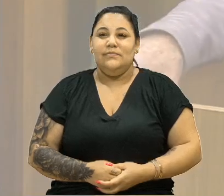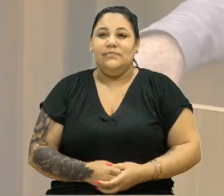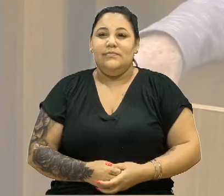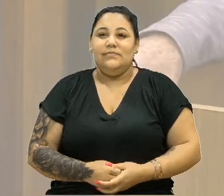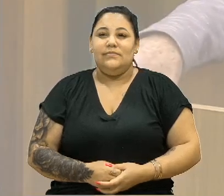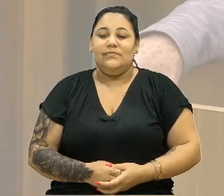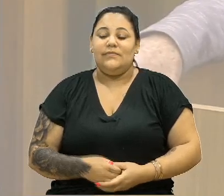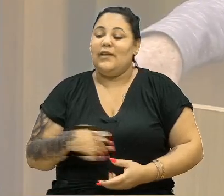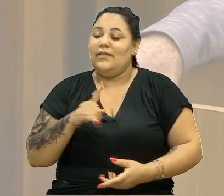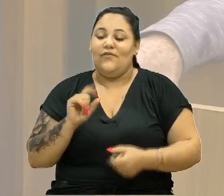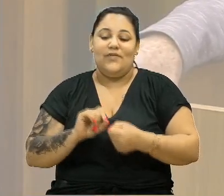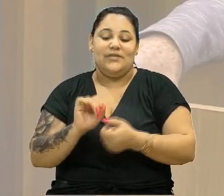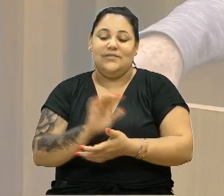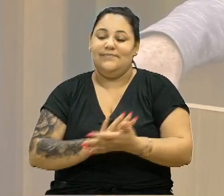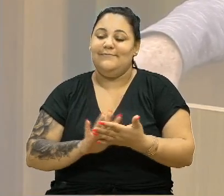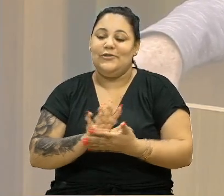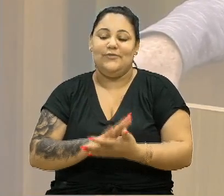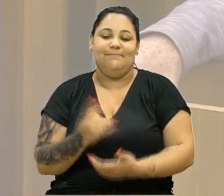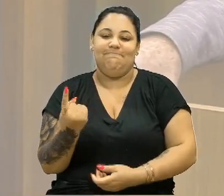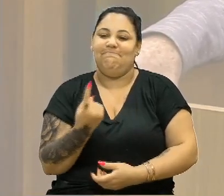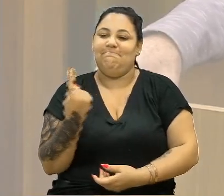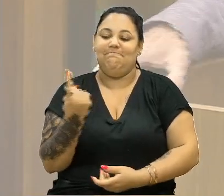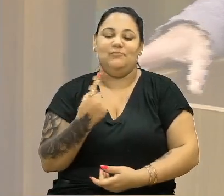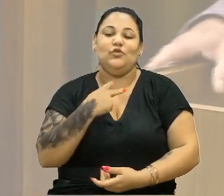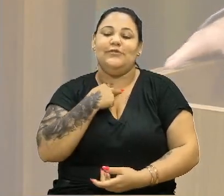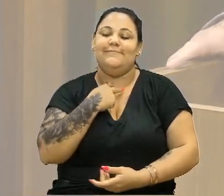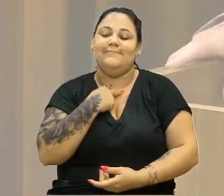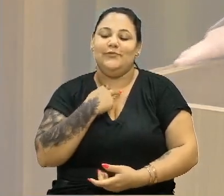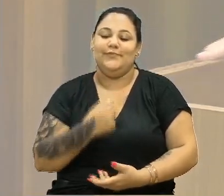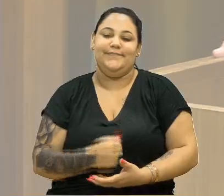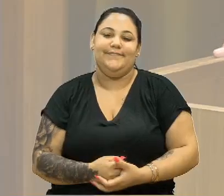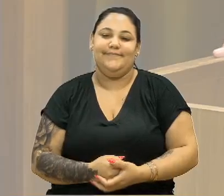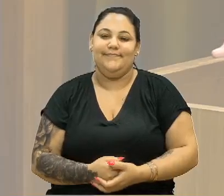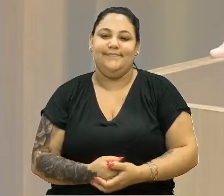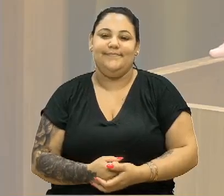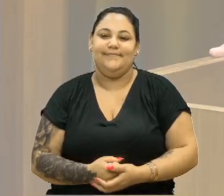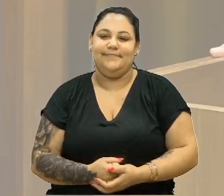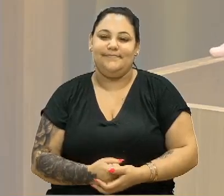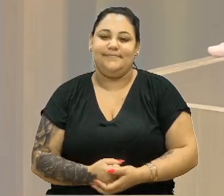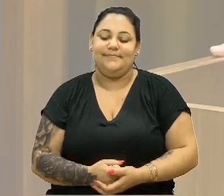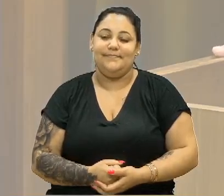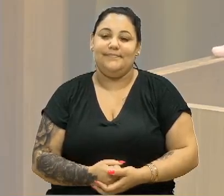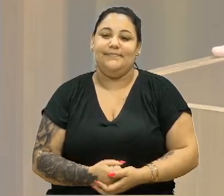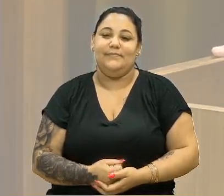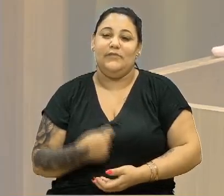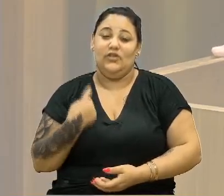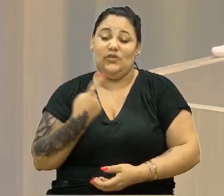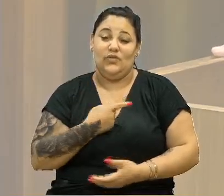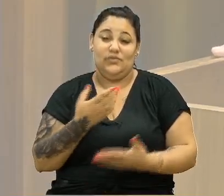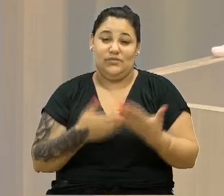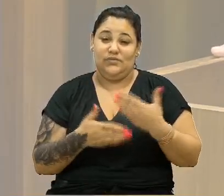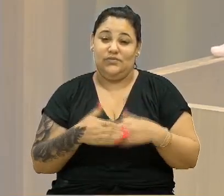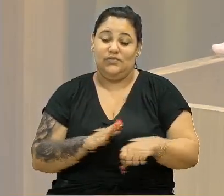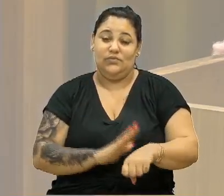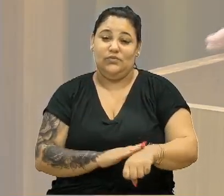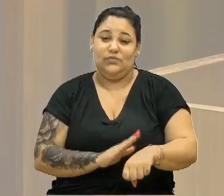gente não faz nada sozinho, caros colegas. A gente, a todo momento,